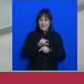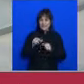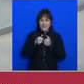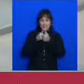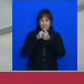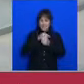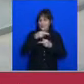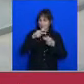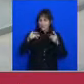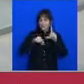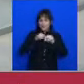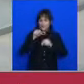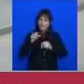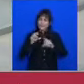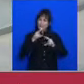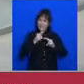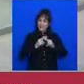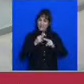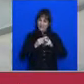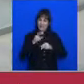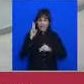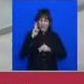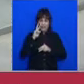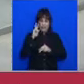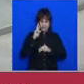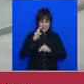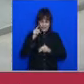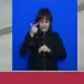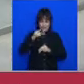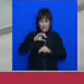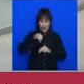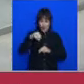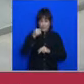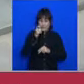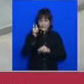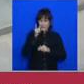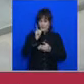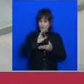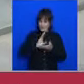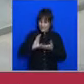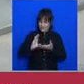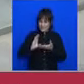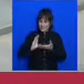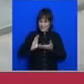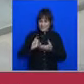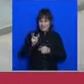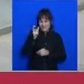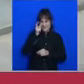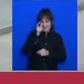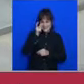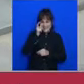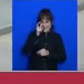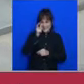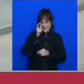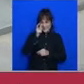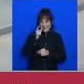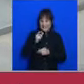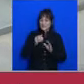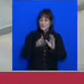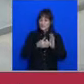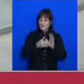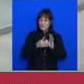Caixa. Procedimento realizado, lembrando, você tem mais uma chance de ganhar na dupla Sena. Fique de olho na sua aposta. Agora passaremos